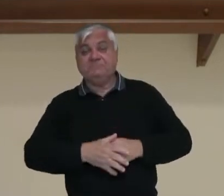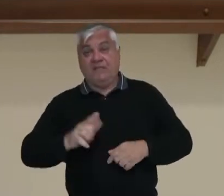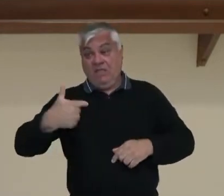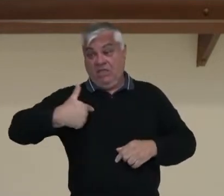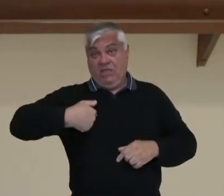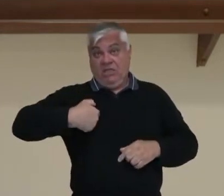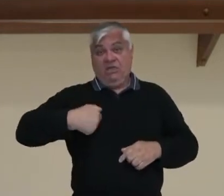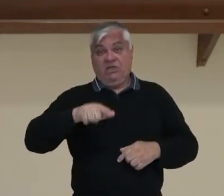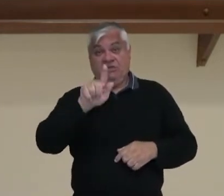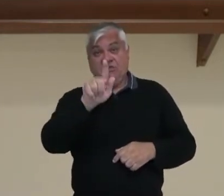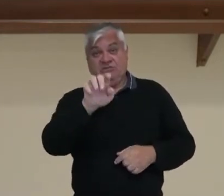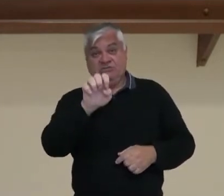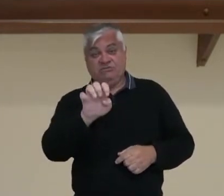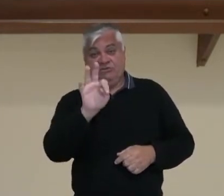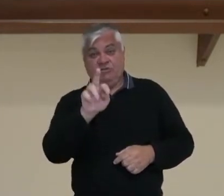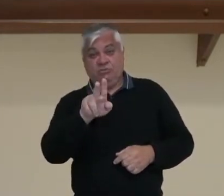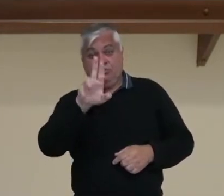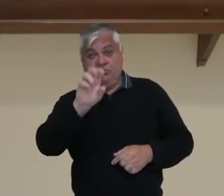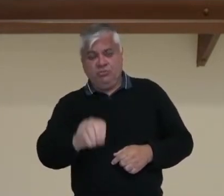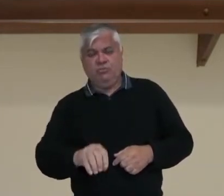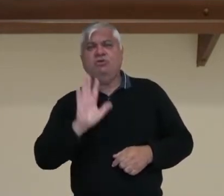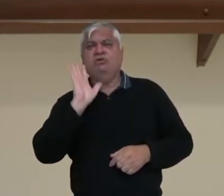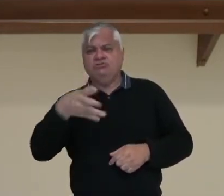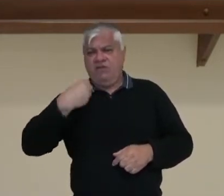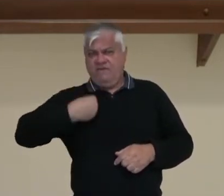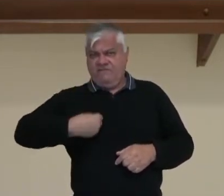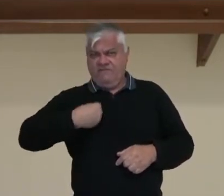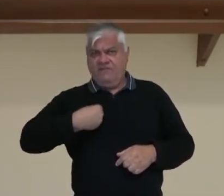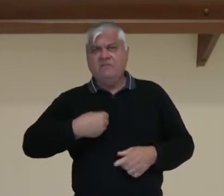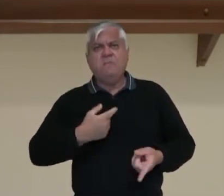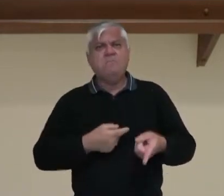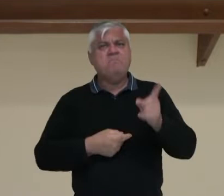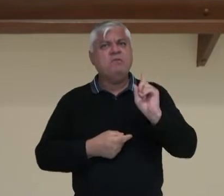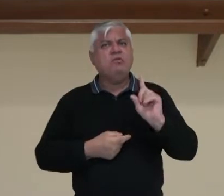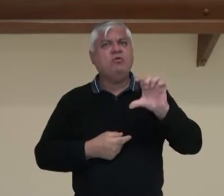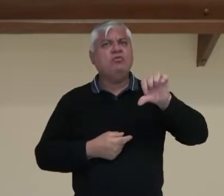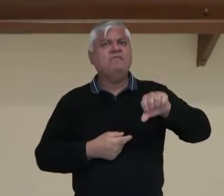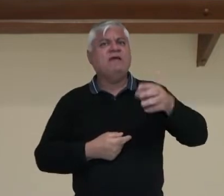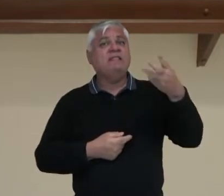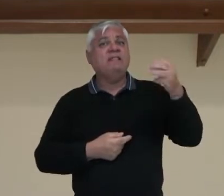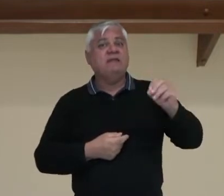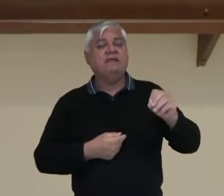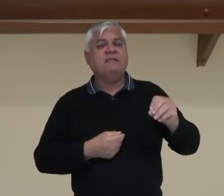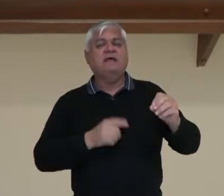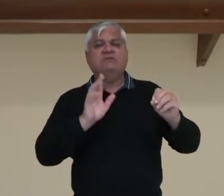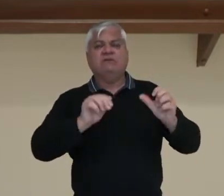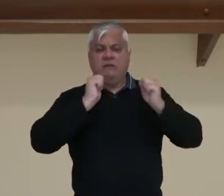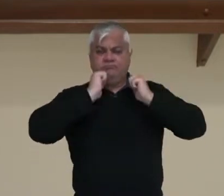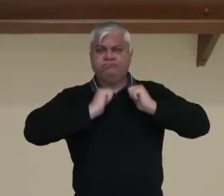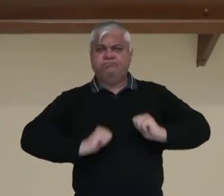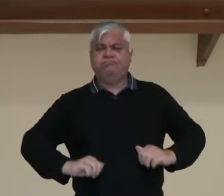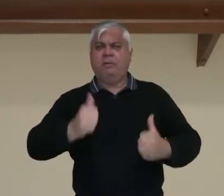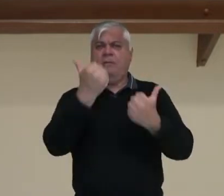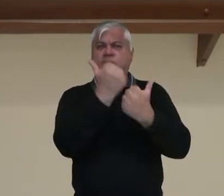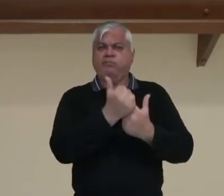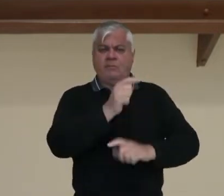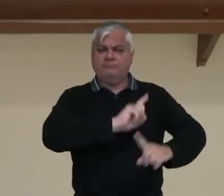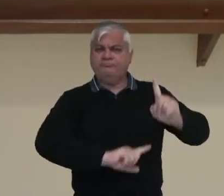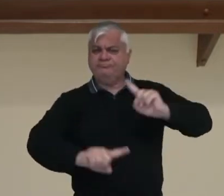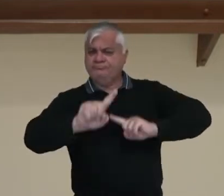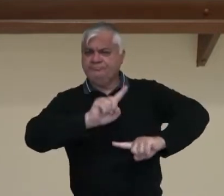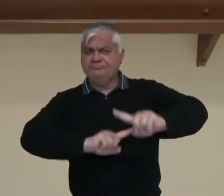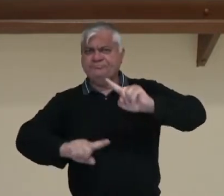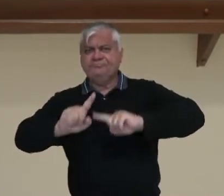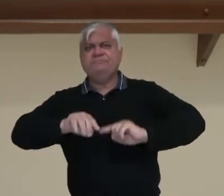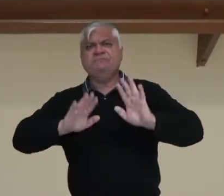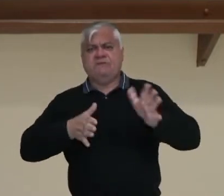já estava no poder desde 1930 e ele instaura então esse governo totalitário